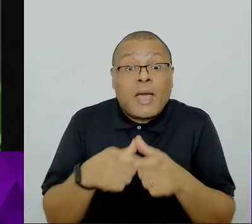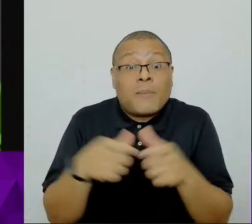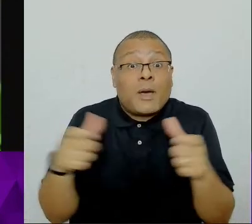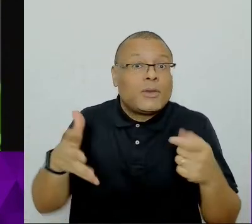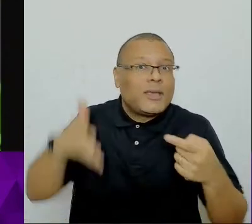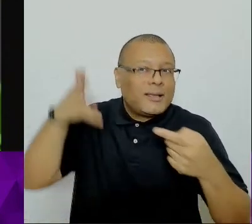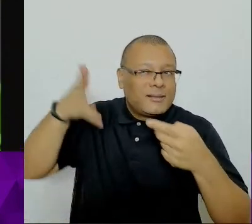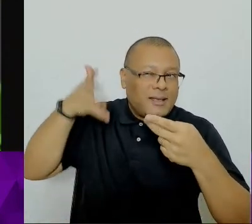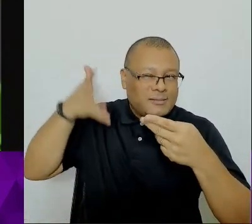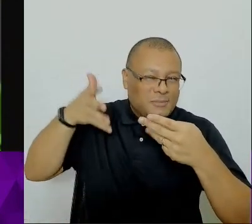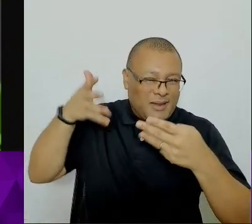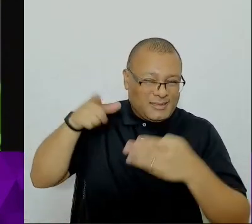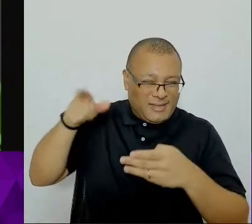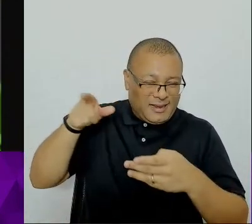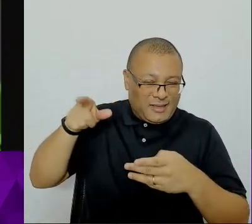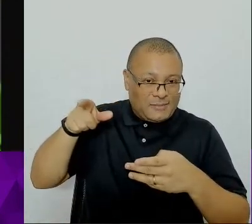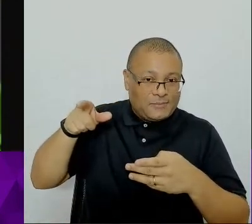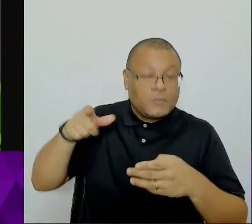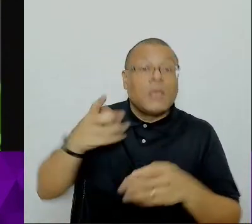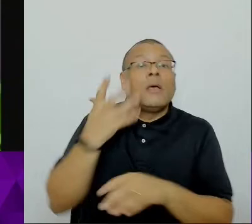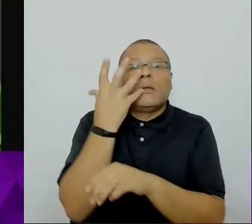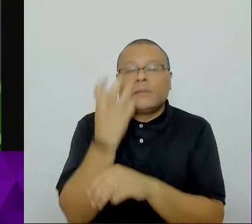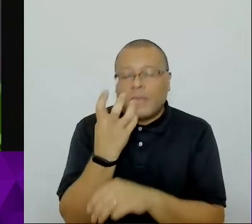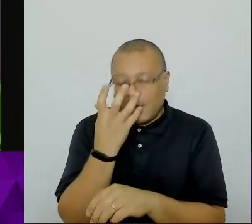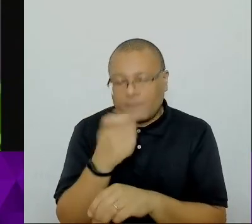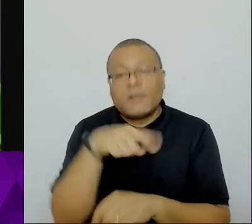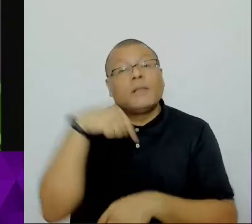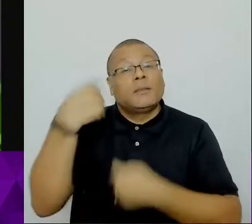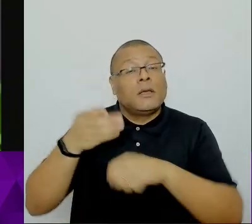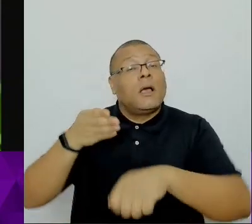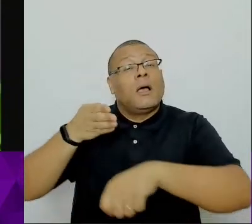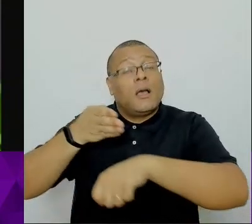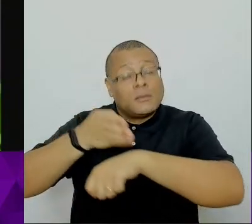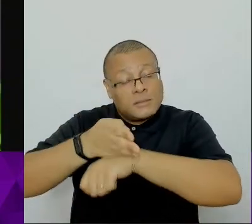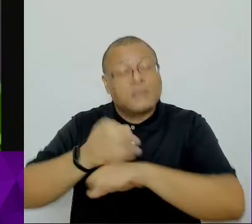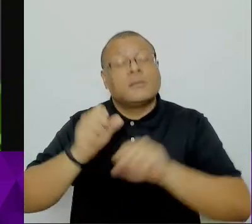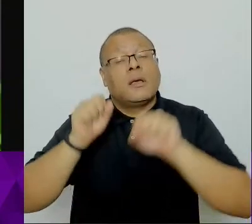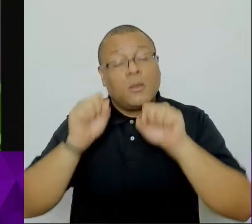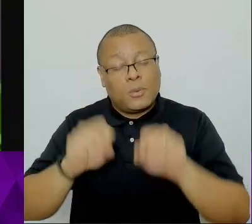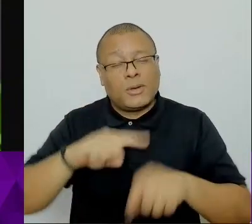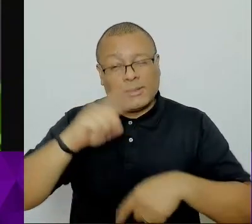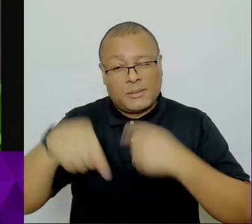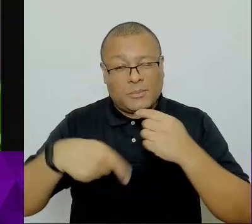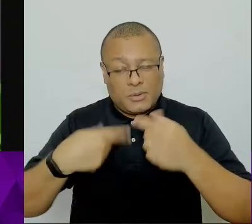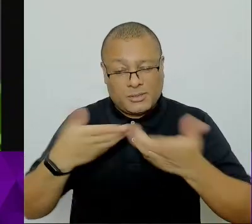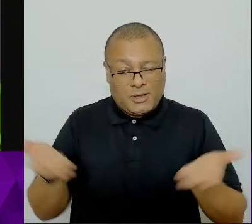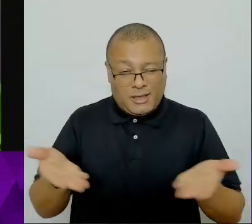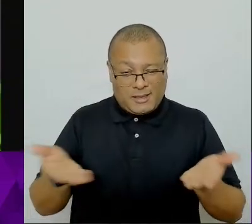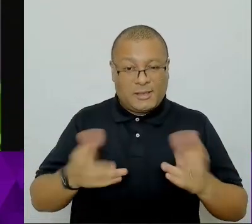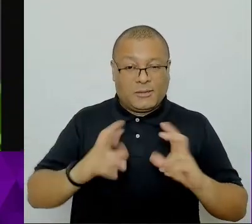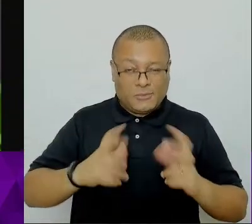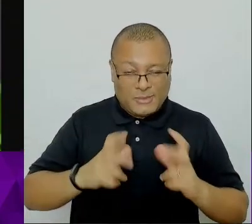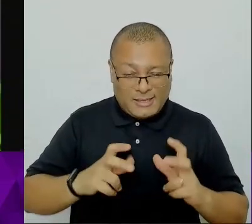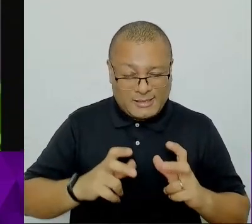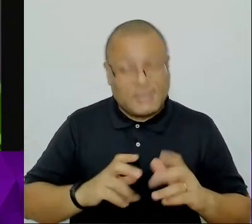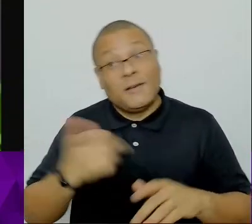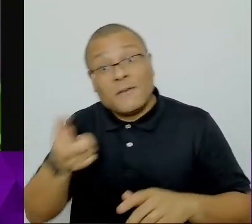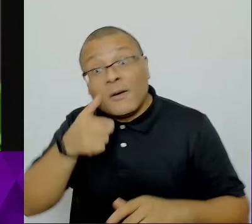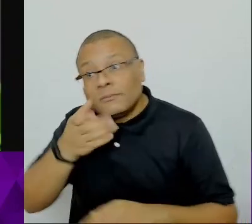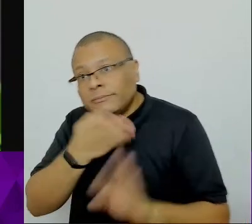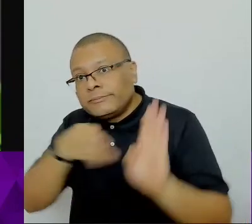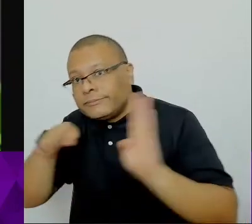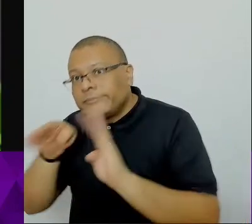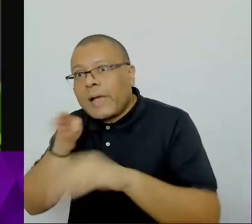palestras, elas ficam gravadas, vocês podem acessar, depois da participação de vocês no TDC, vocês podem acessar